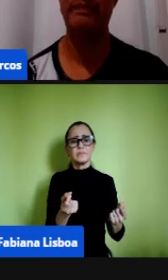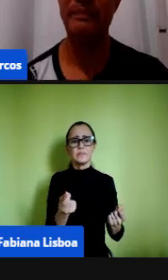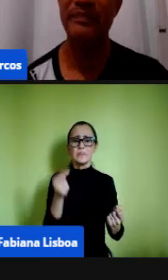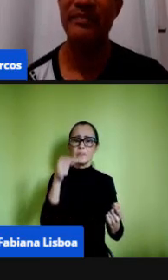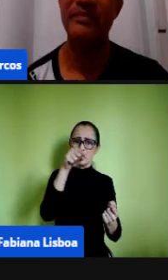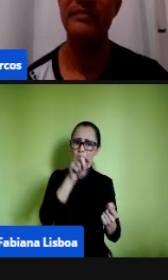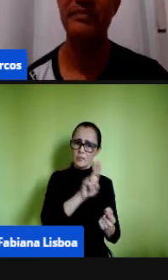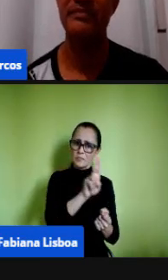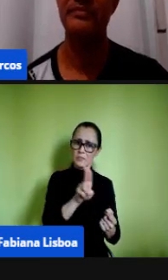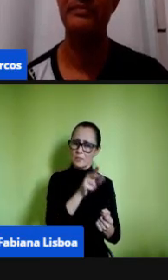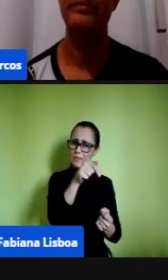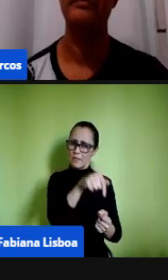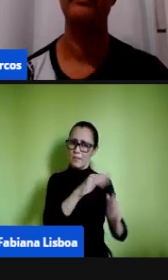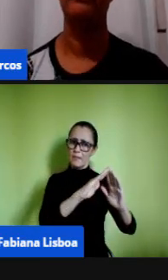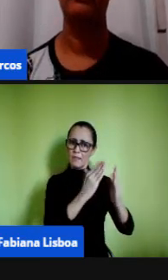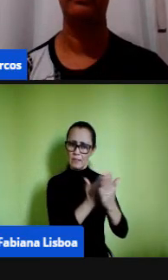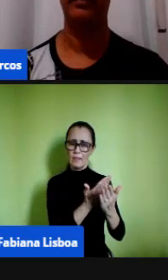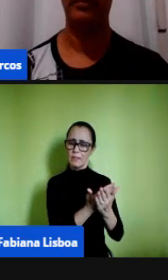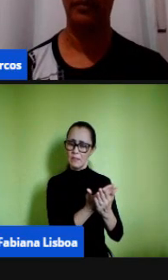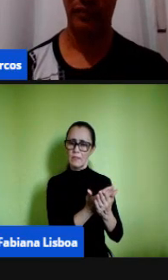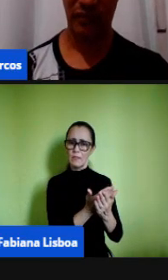seguir?